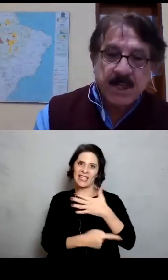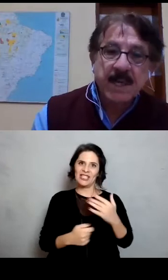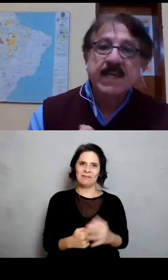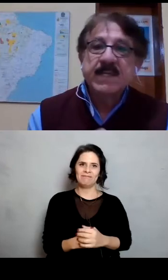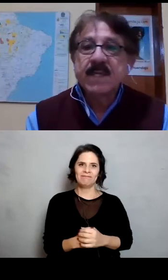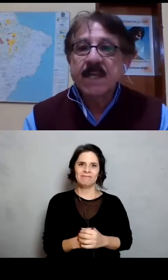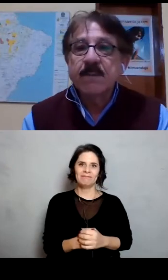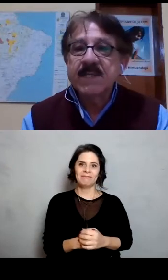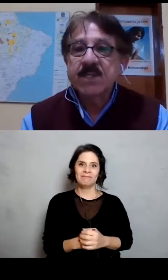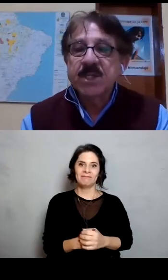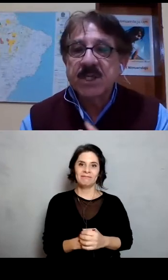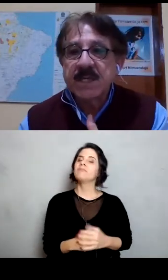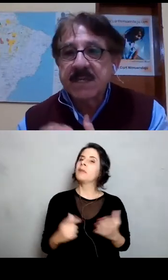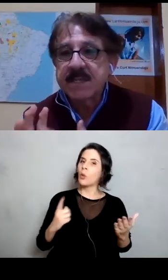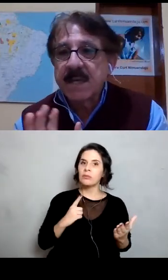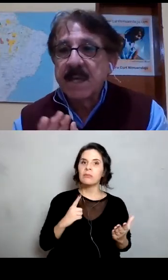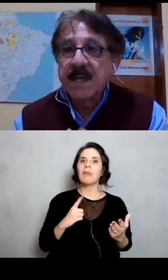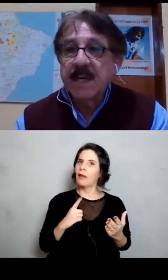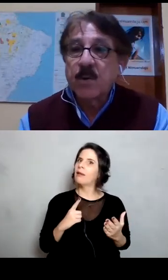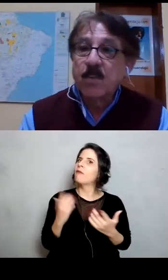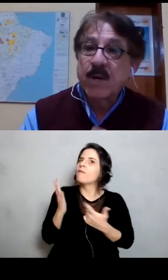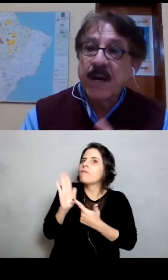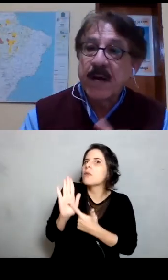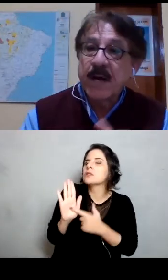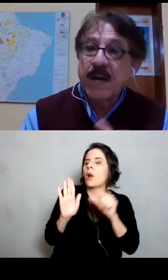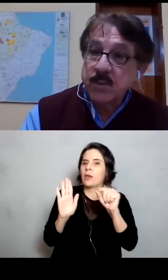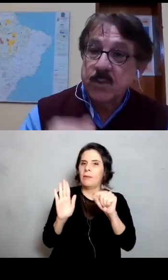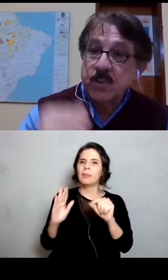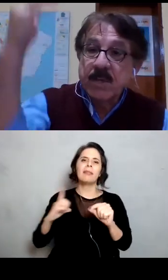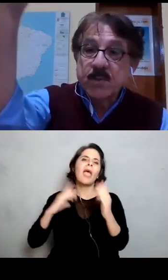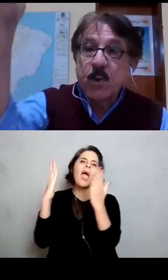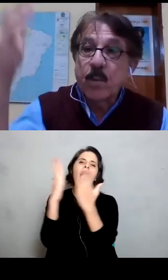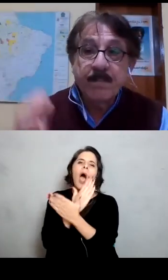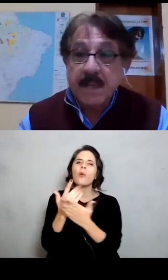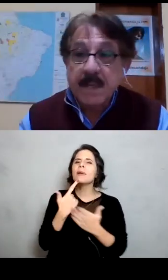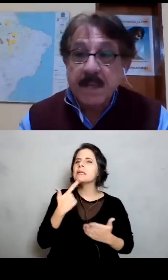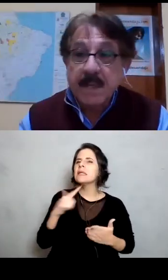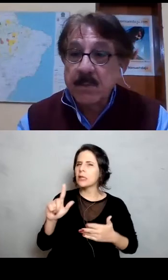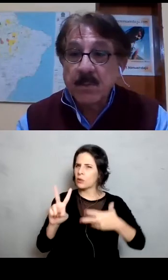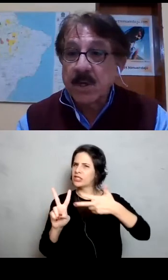deixar. Existem línguas indígenas, como o caingangue no sul, mas o